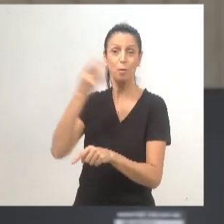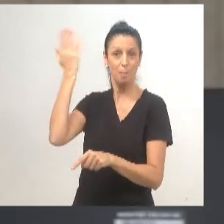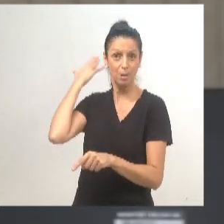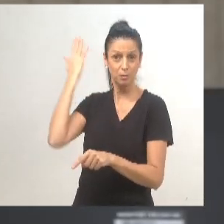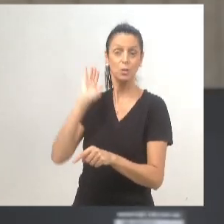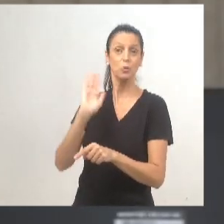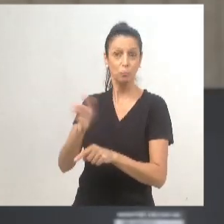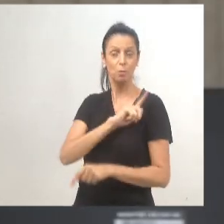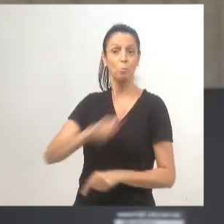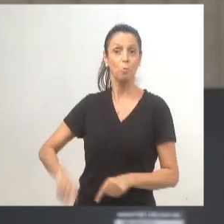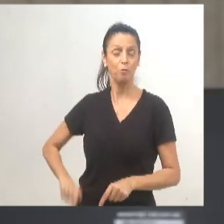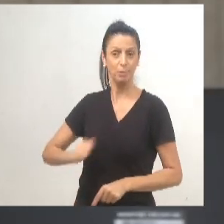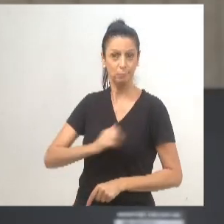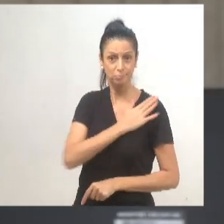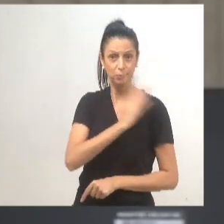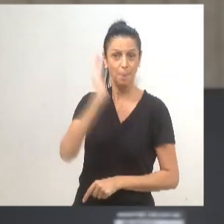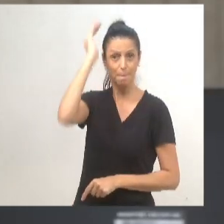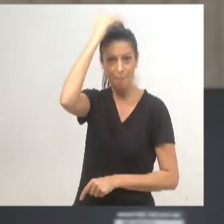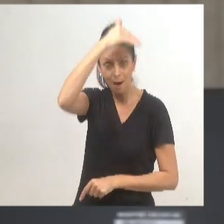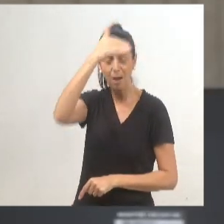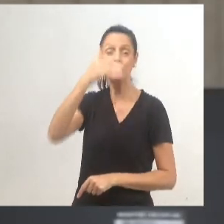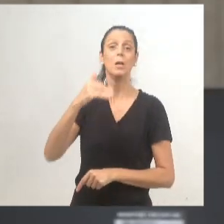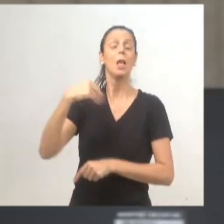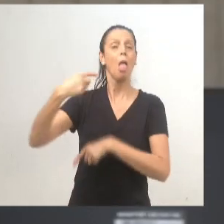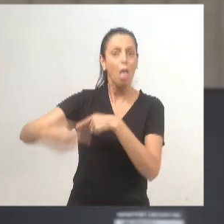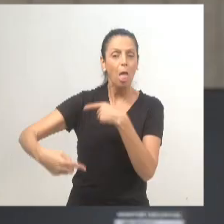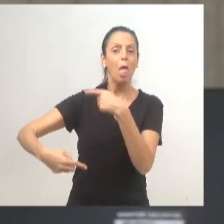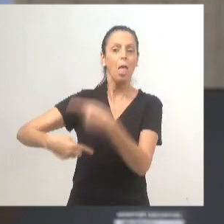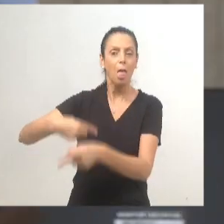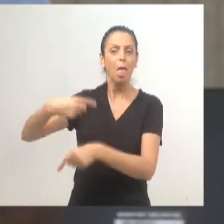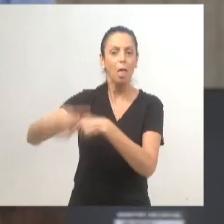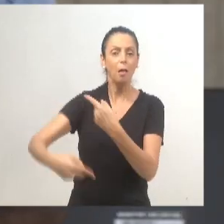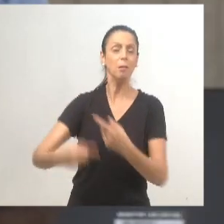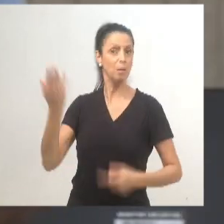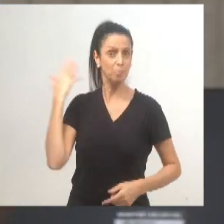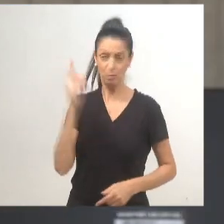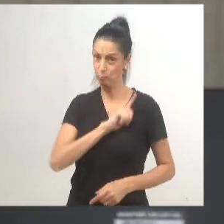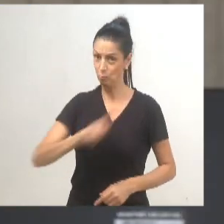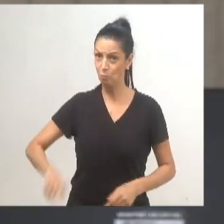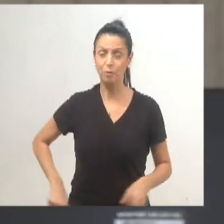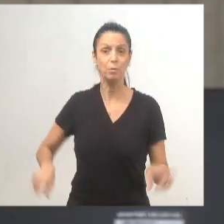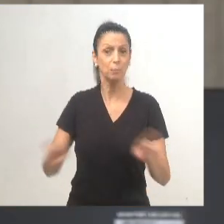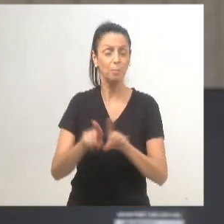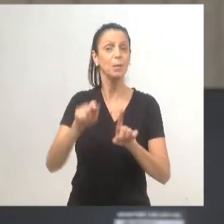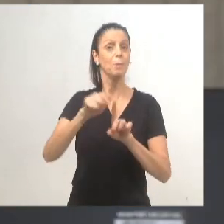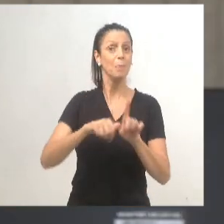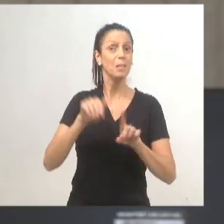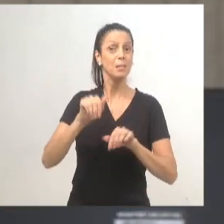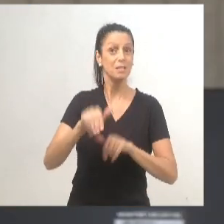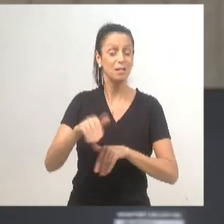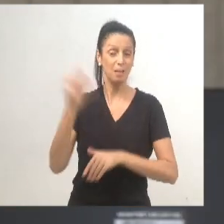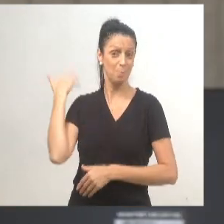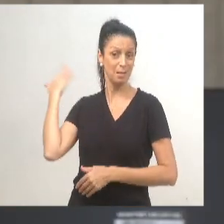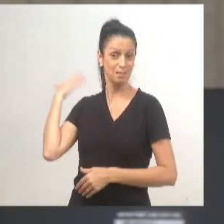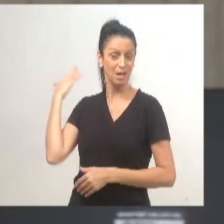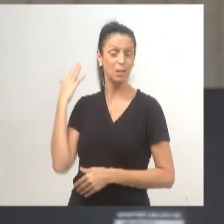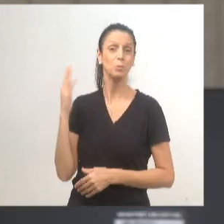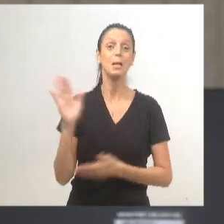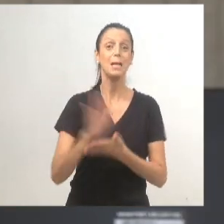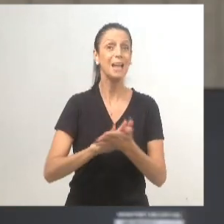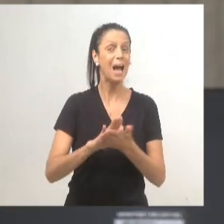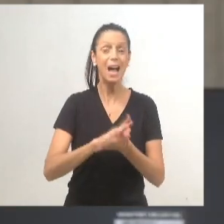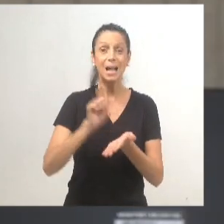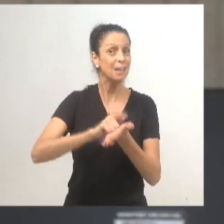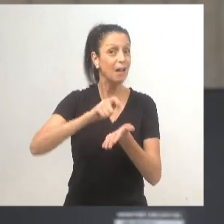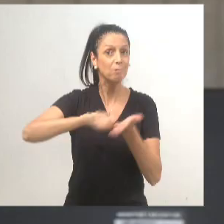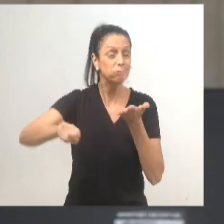no governo do Mário e jogou isso para frente, inclusive estava no governo quando foi feito lá em setembro e não foi colocado a assinatura